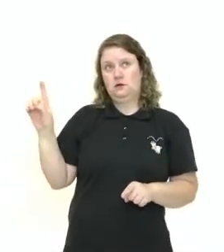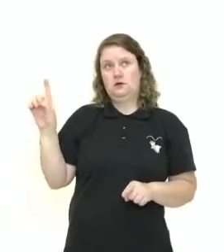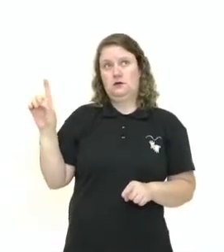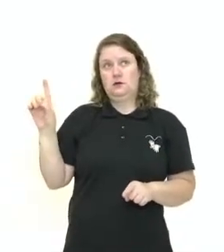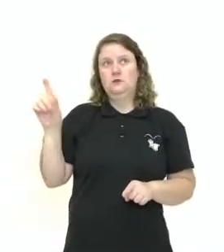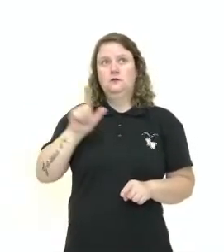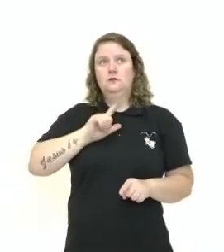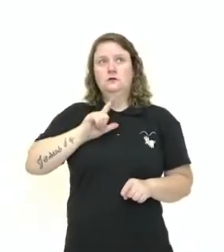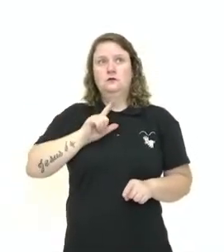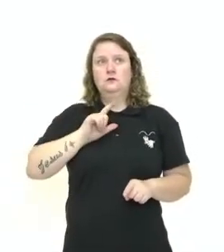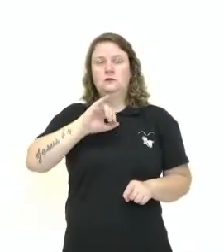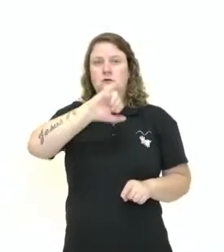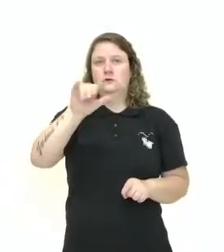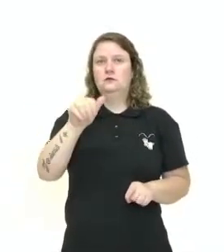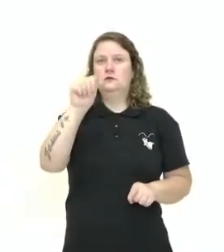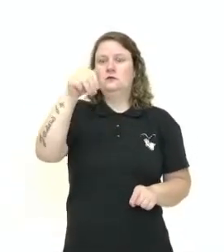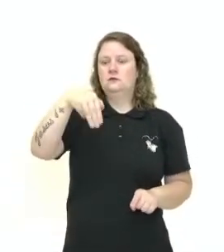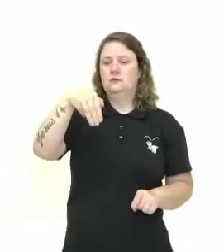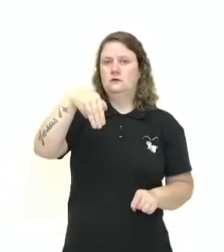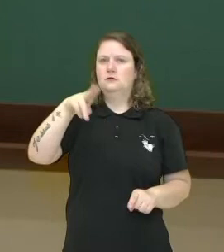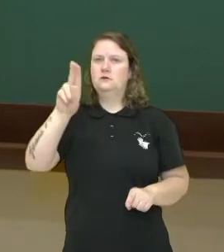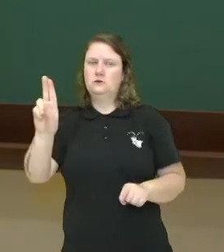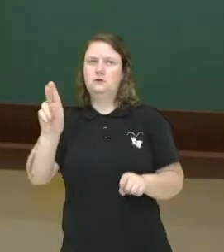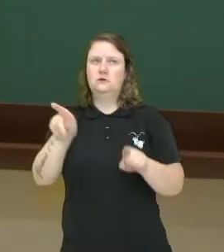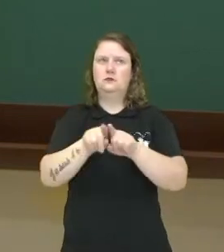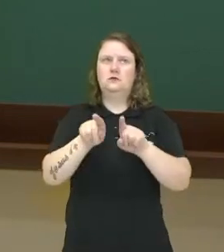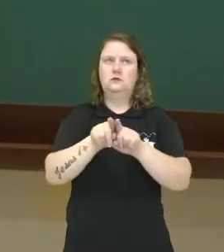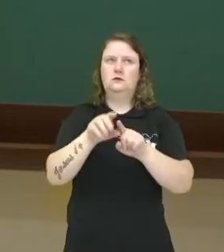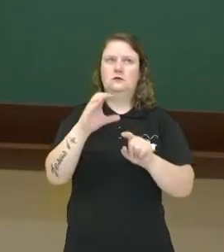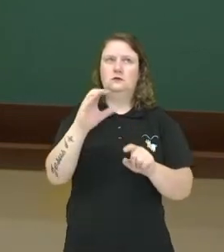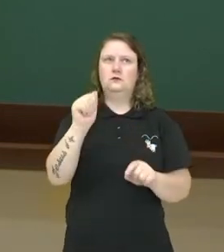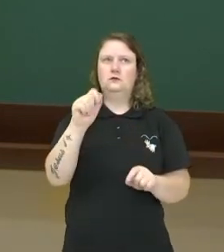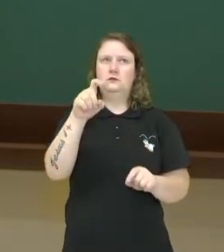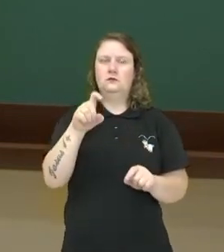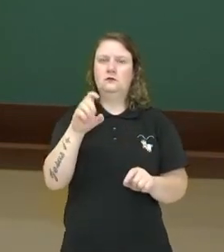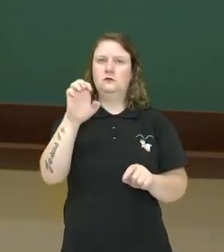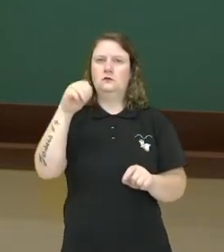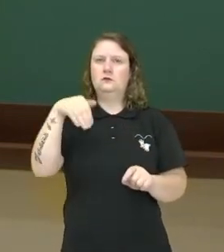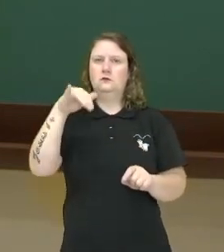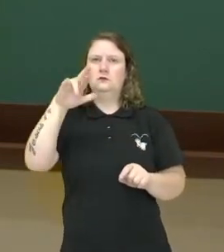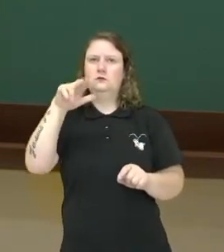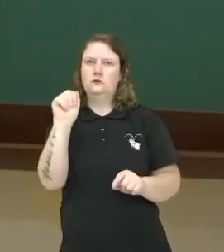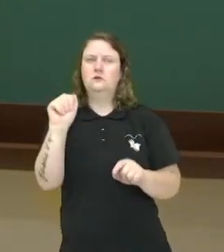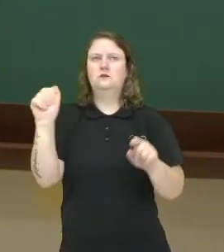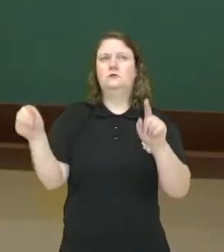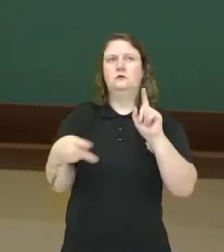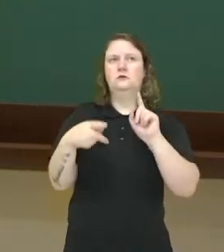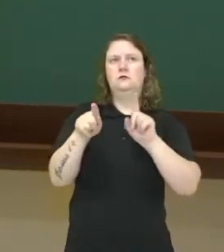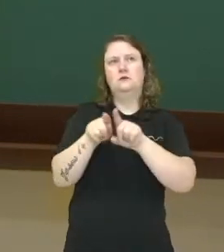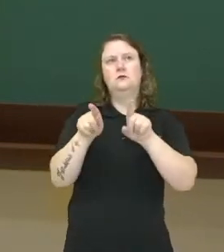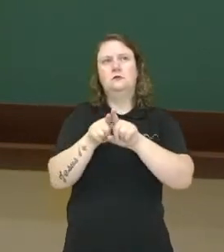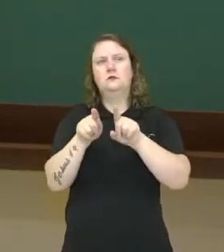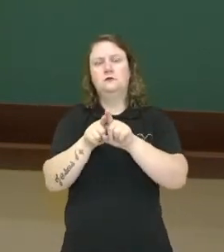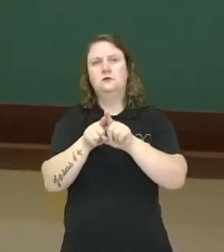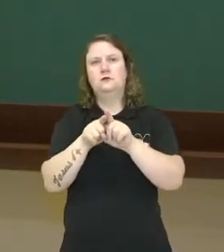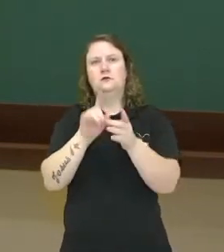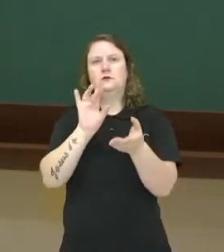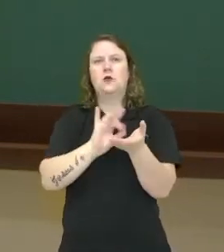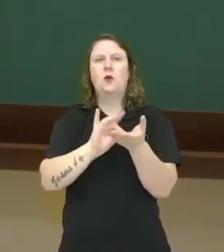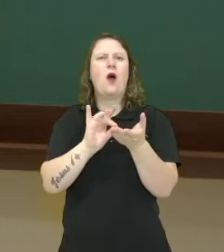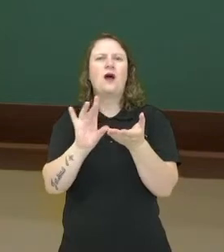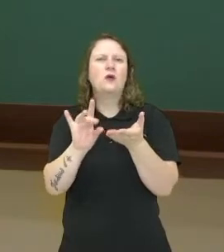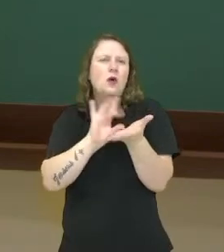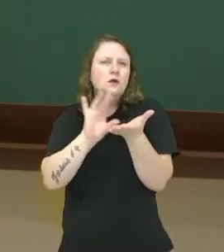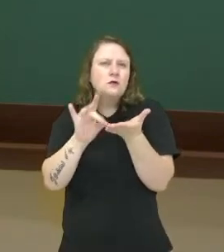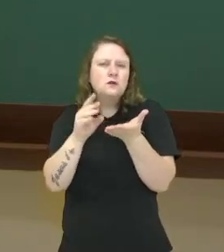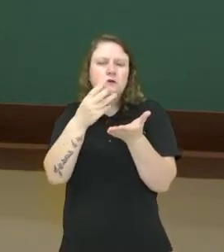Jammu e Caxemira, né, que se integram com o restante do país a partir ali da revogação do artigo 370, então,